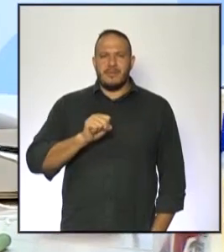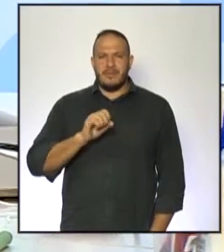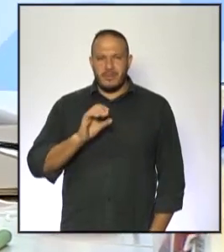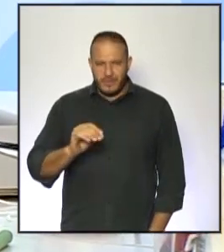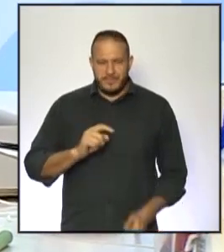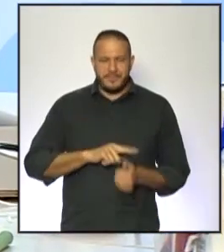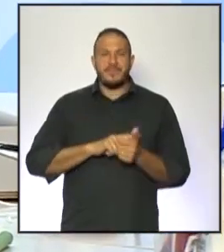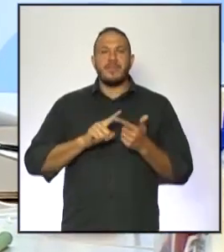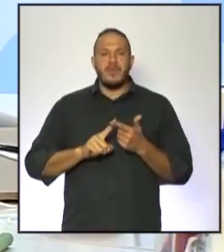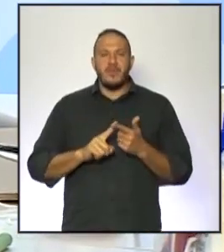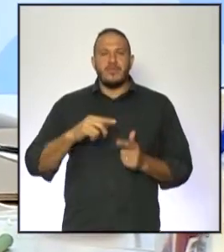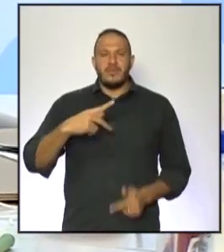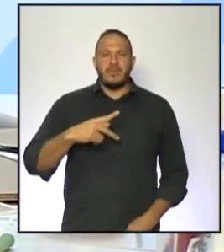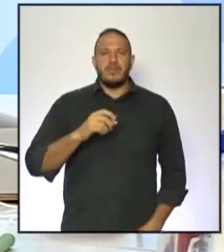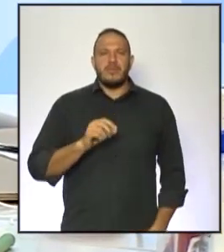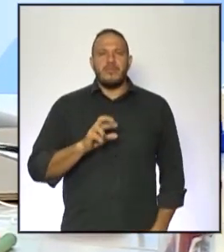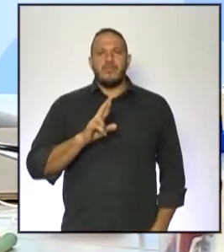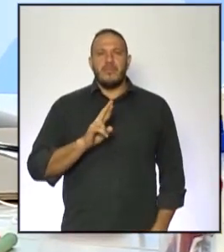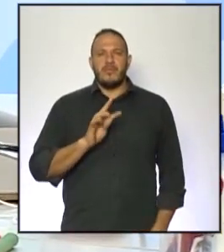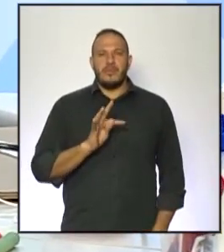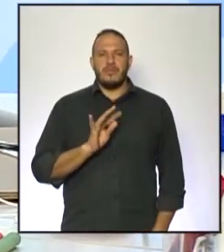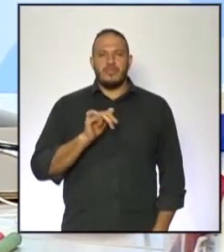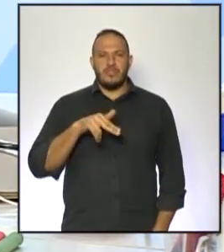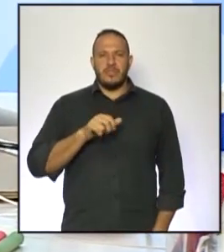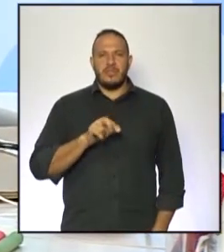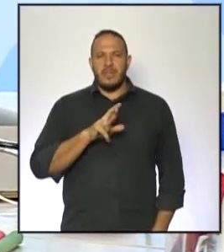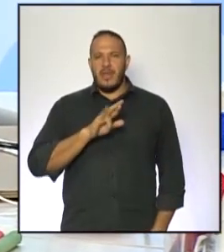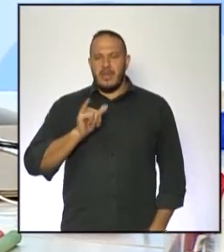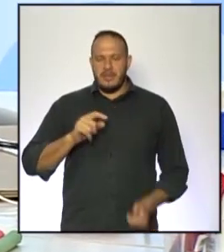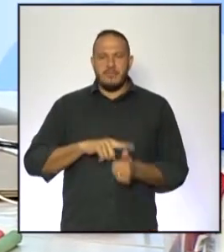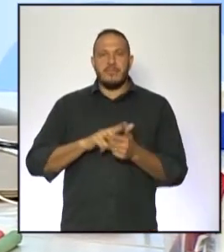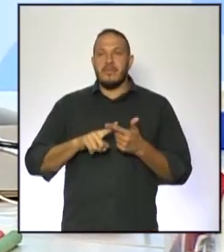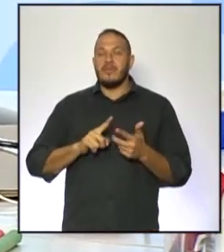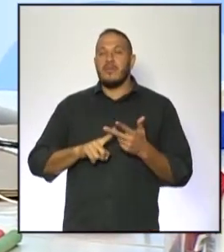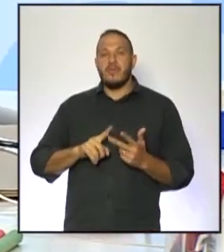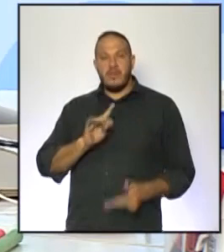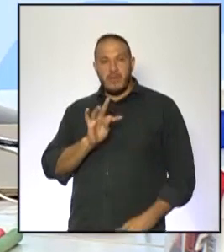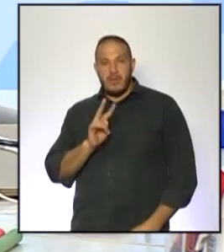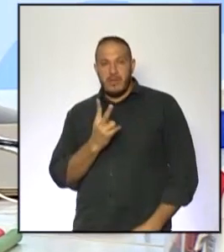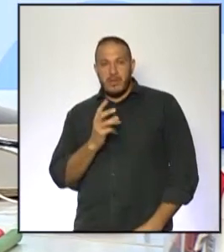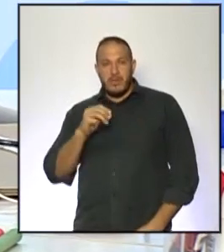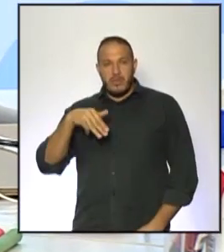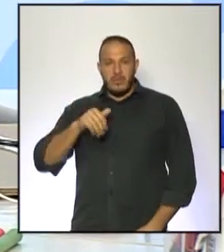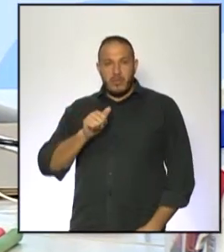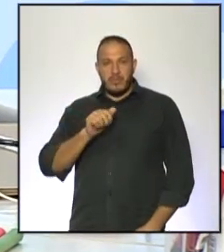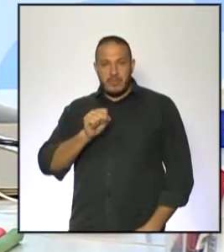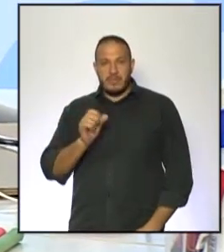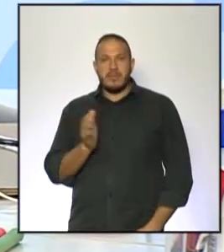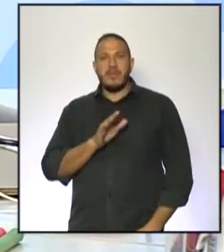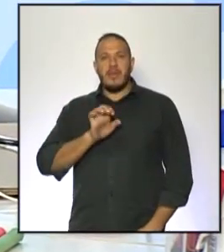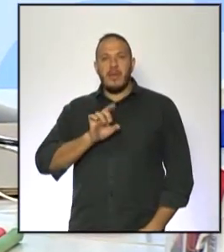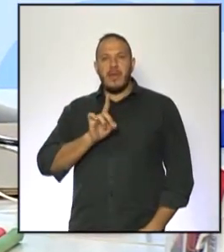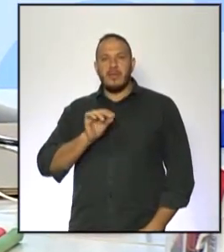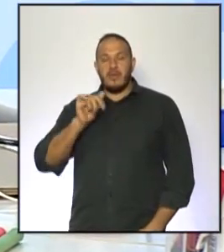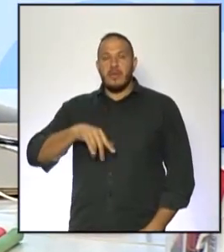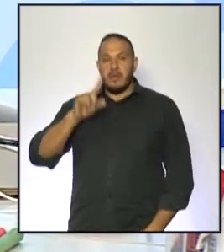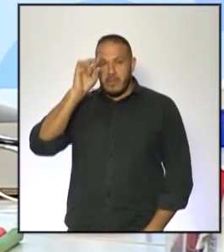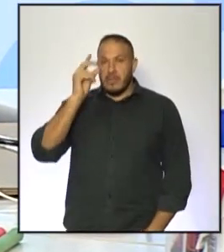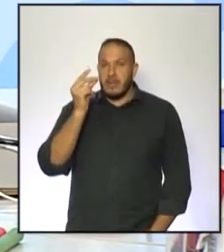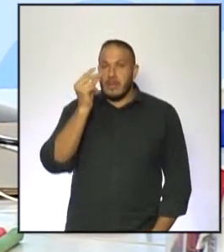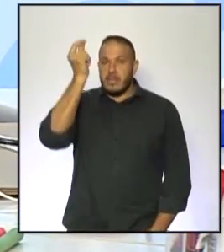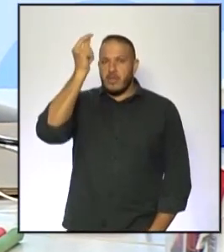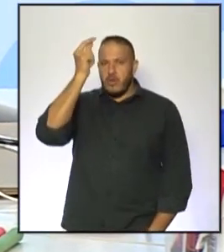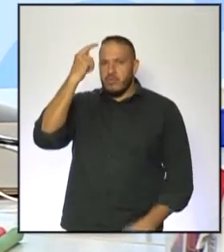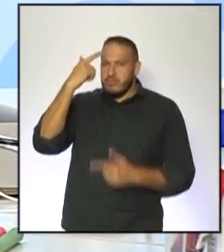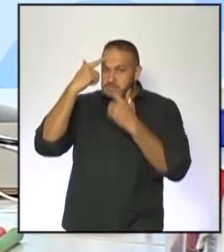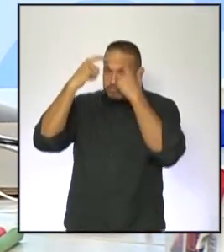Cândido Portinari. Thomas Edison, verdade, Thomas Edison, ele criou a lâmpada. Se